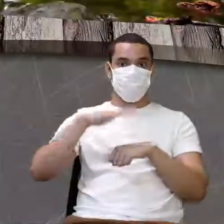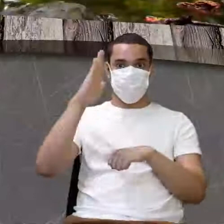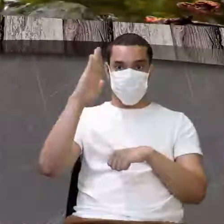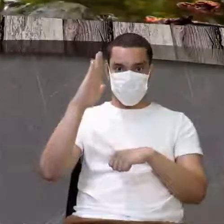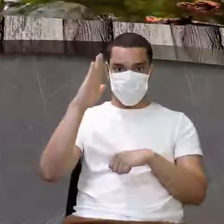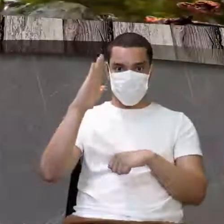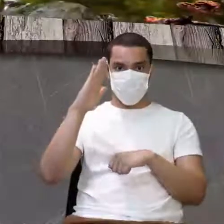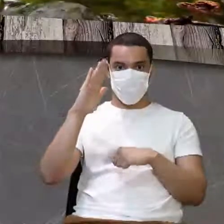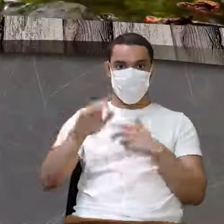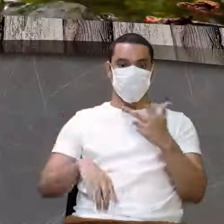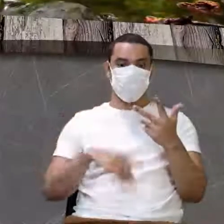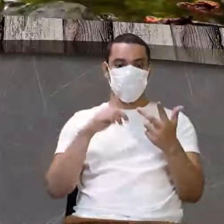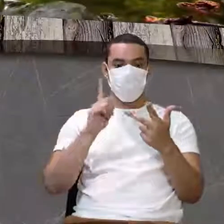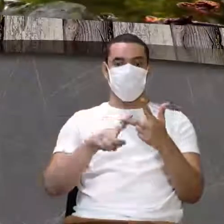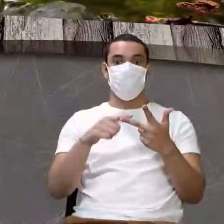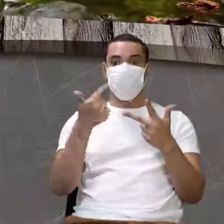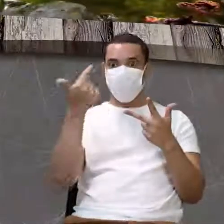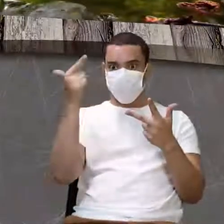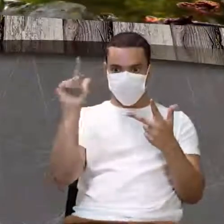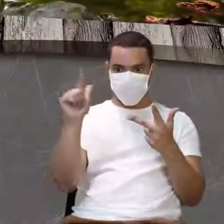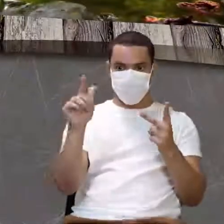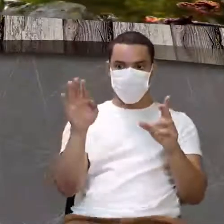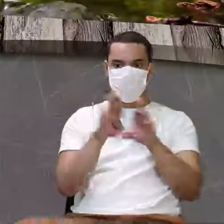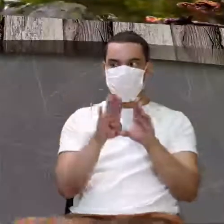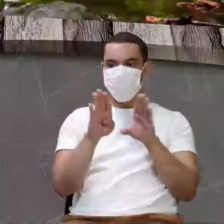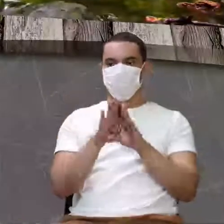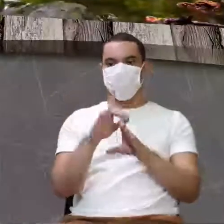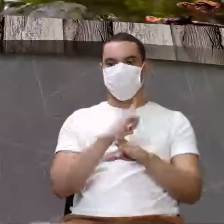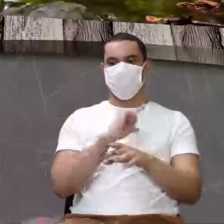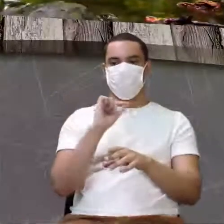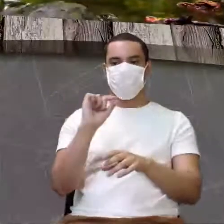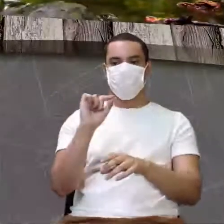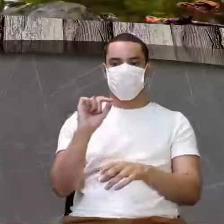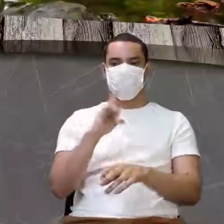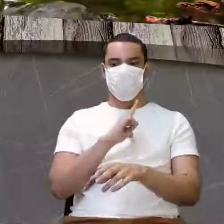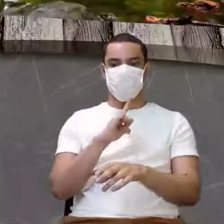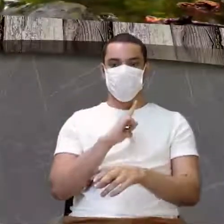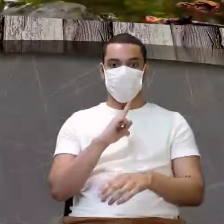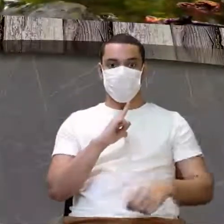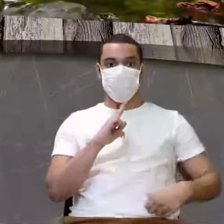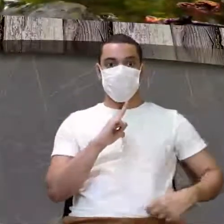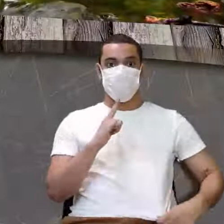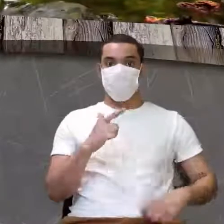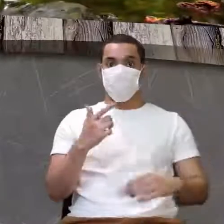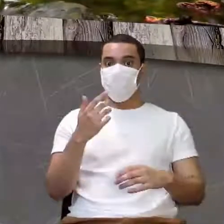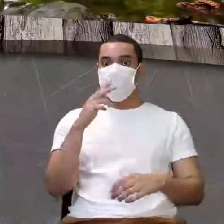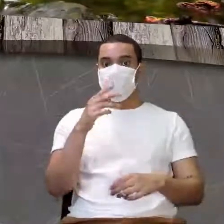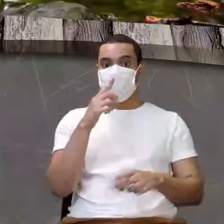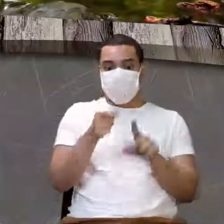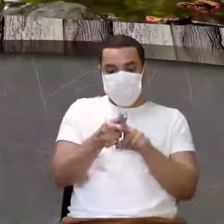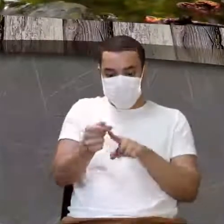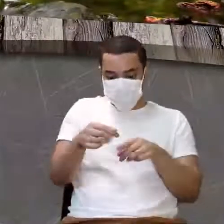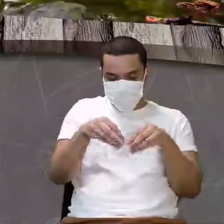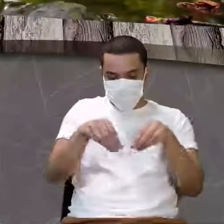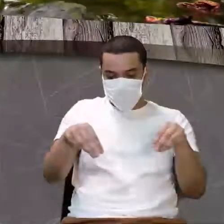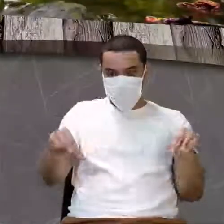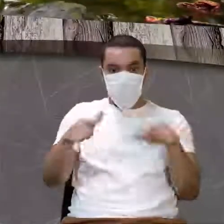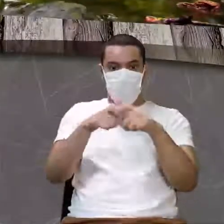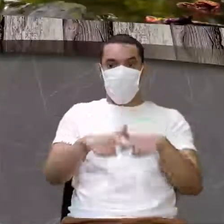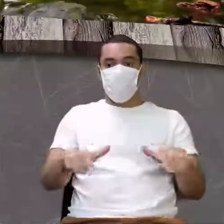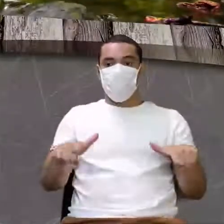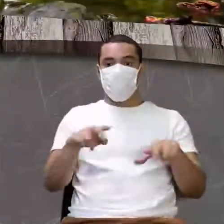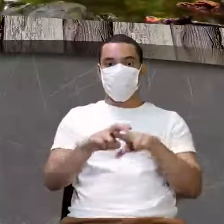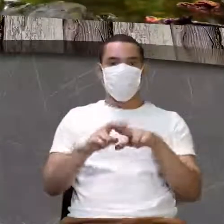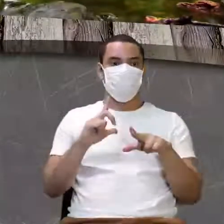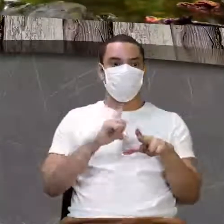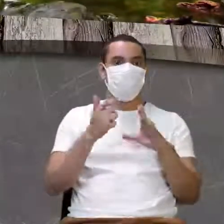E nas gimnospermas? Elas vão ter as sementes nuas. Então, preste atenção que elas vão